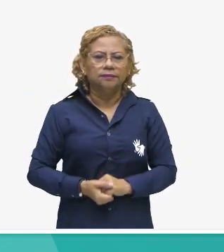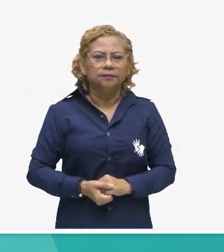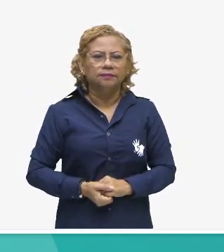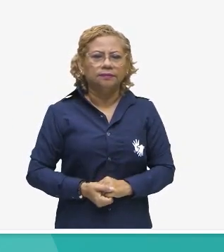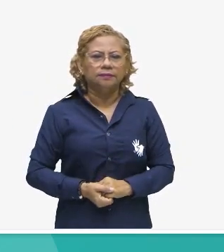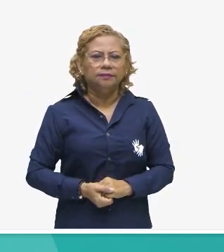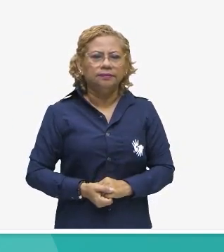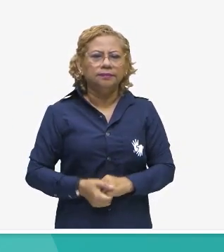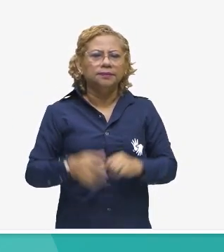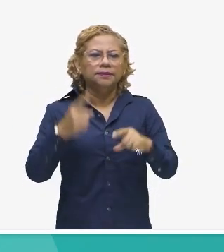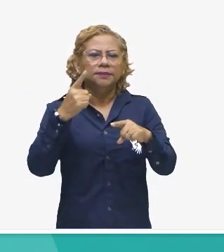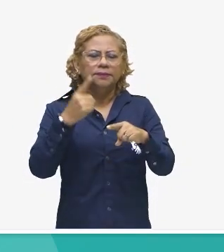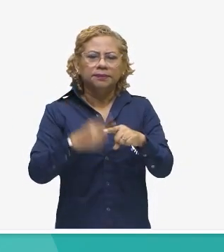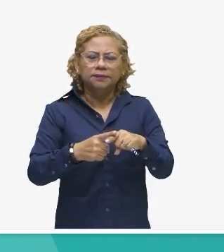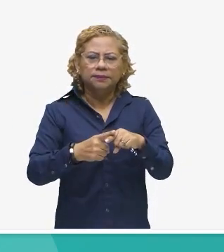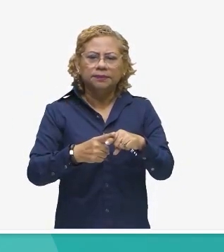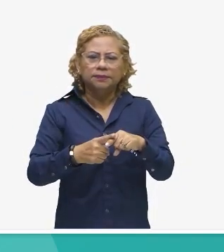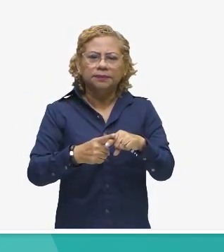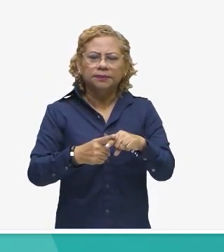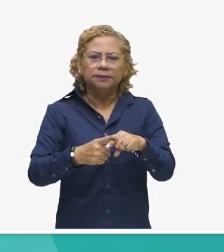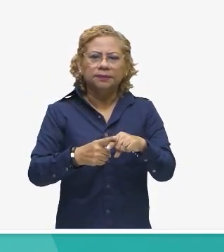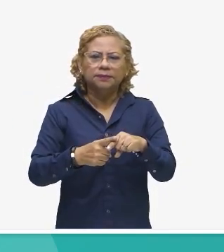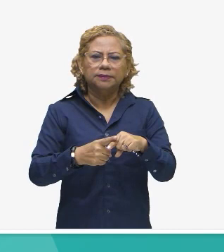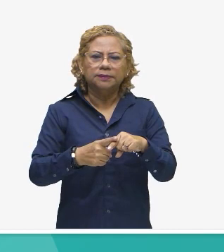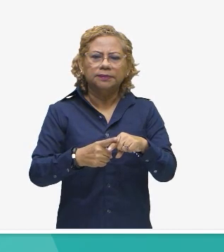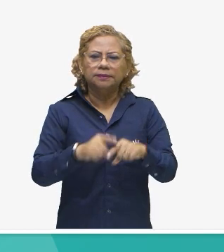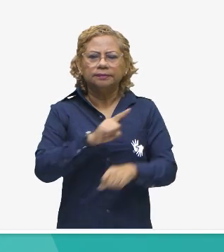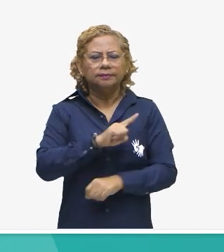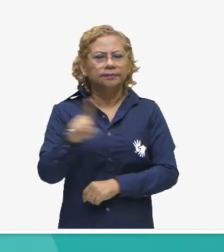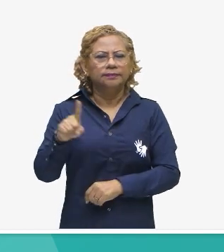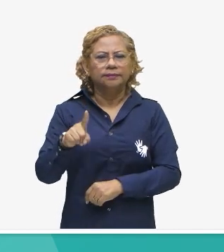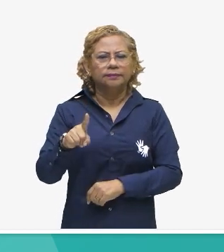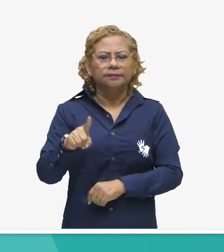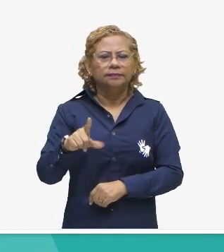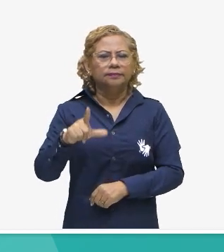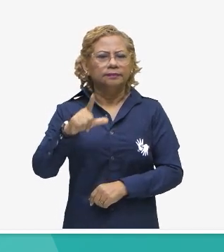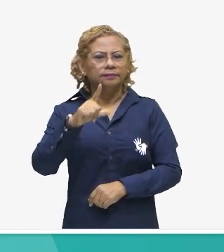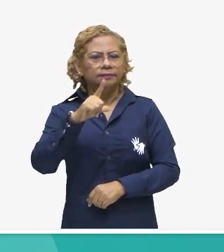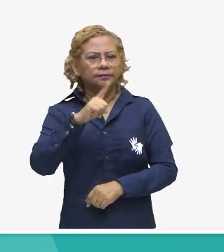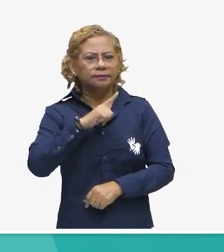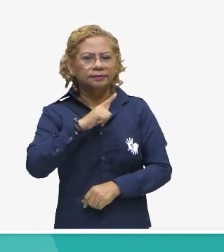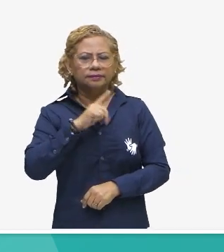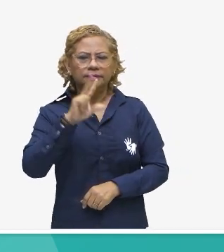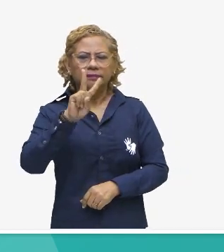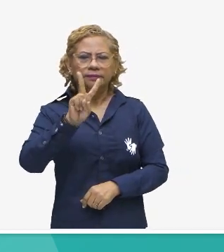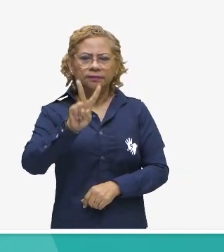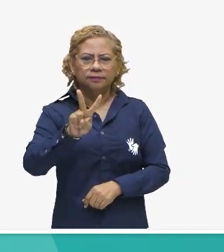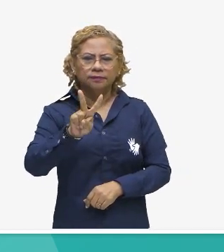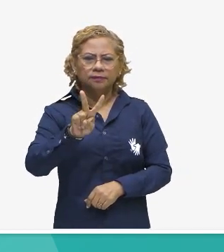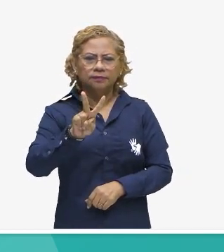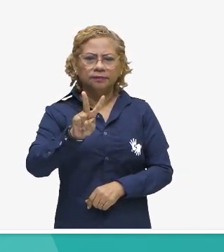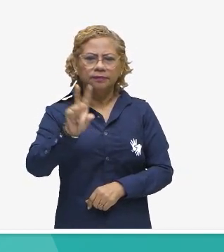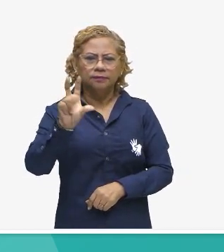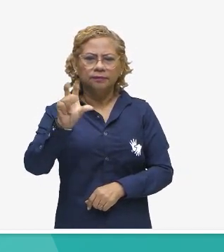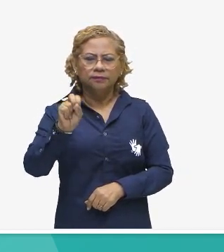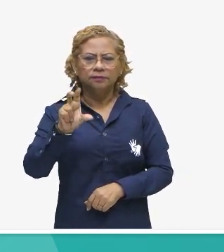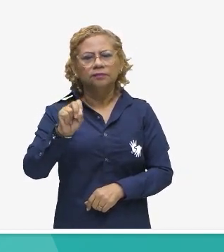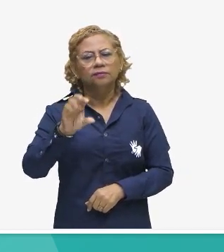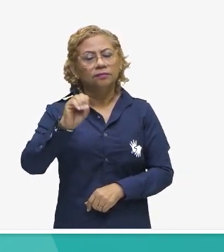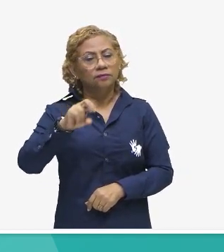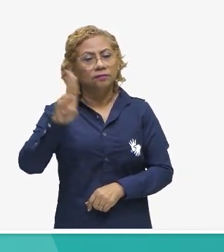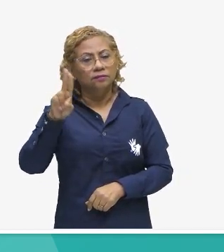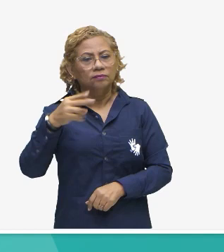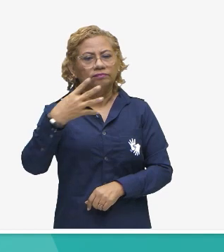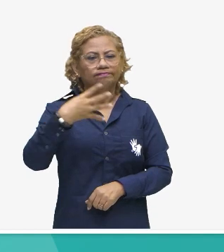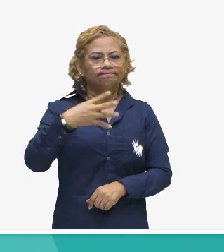Por que não põe 2 ovos, 4 ou 5? Pensava ele.